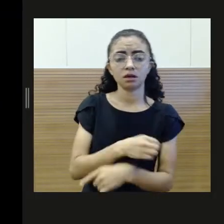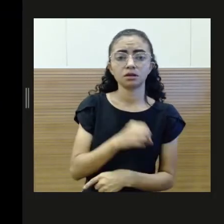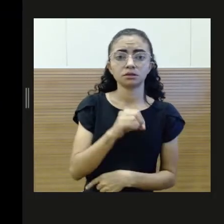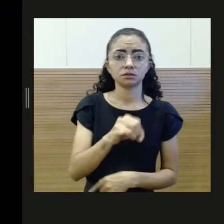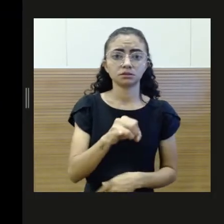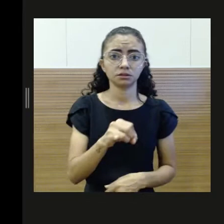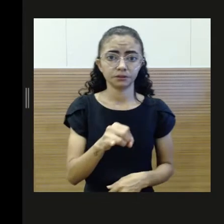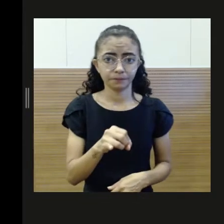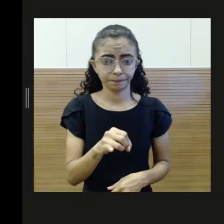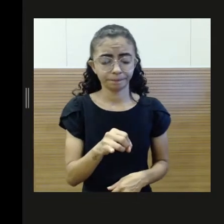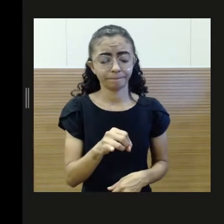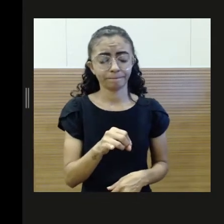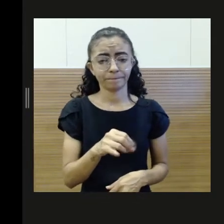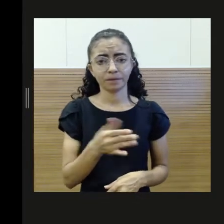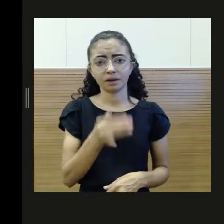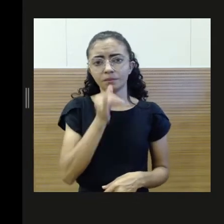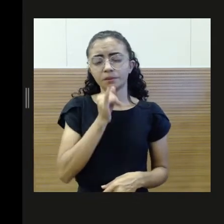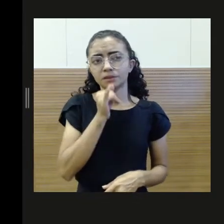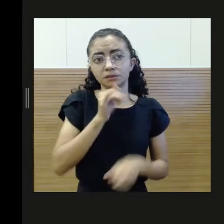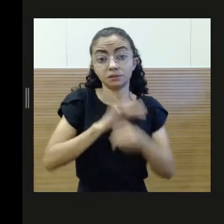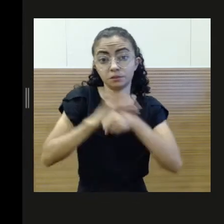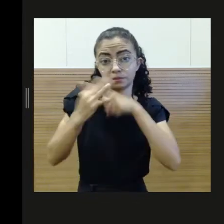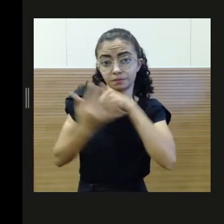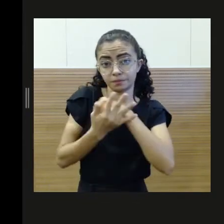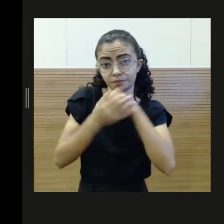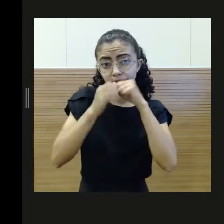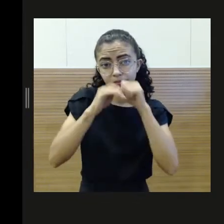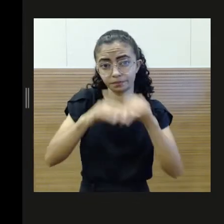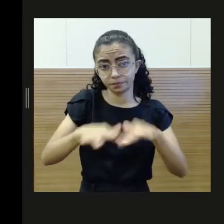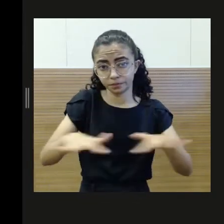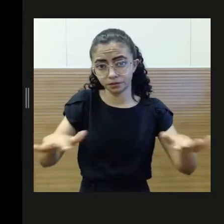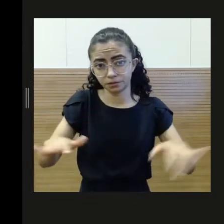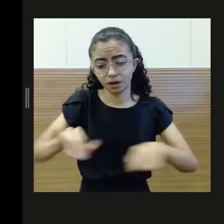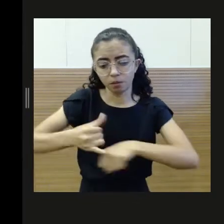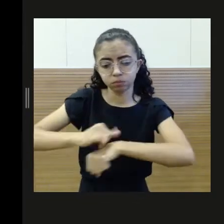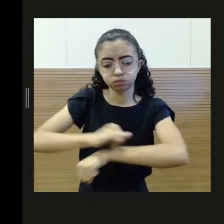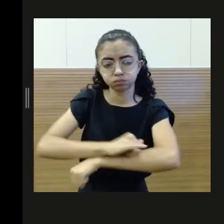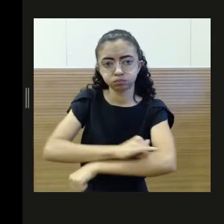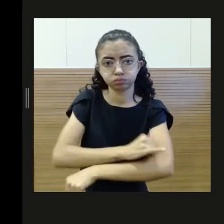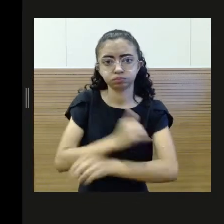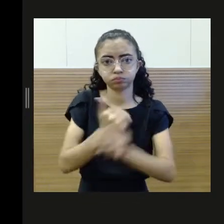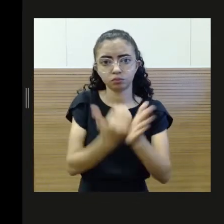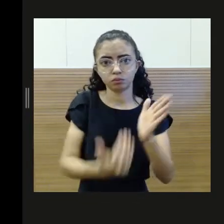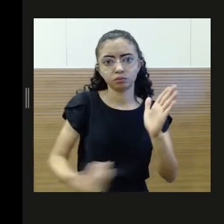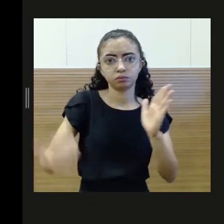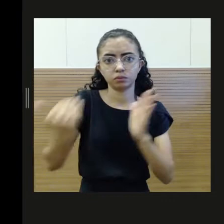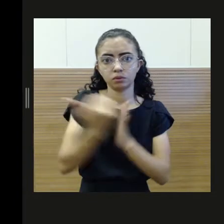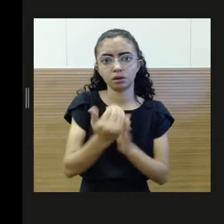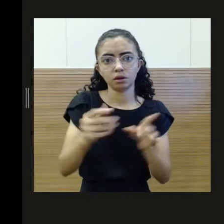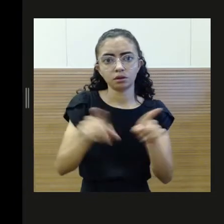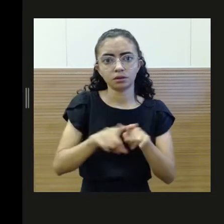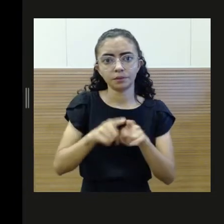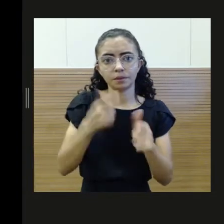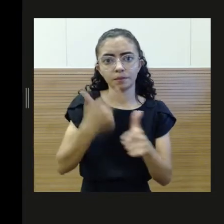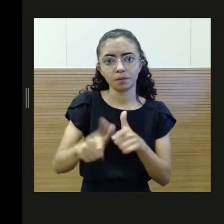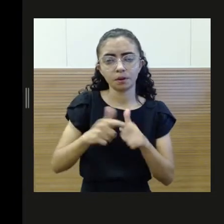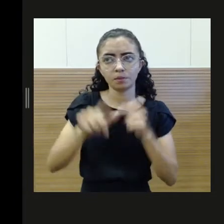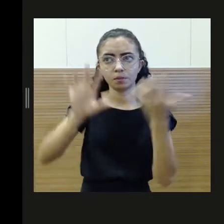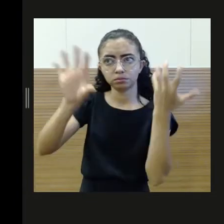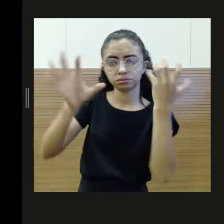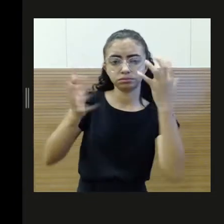necessárias, assim como, por exemplo, com essa pandemia de obesidade e a disrupção climática. Novos